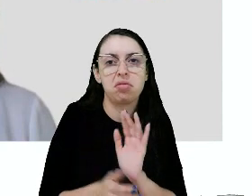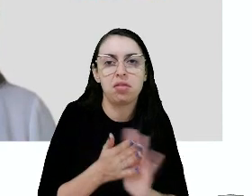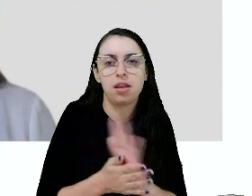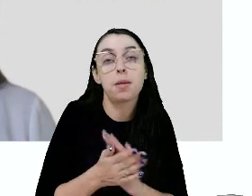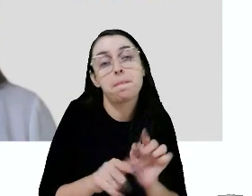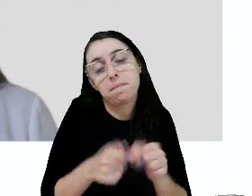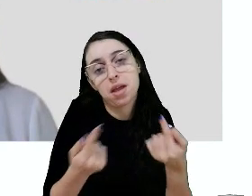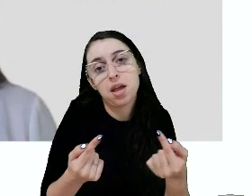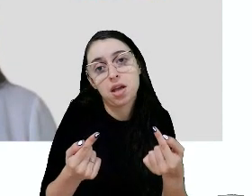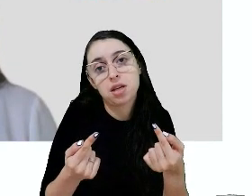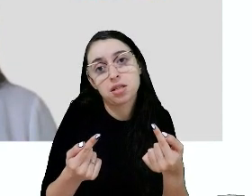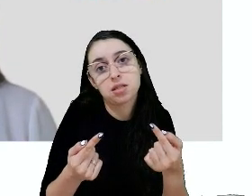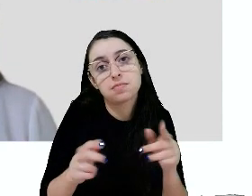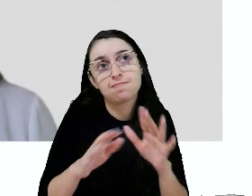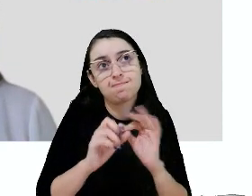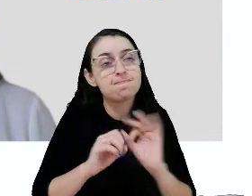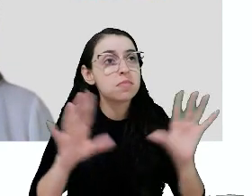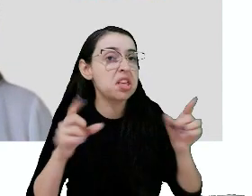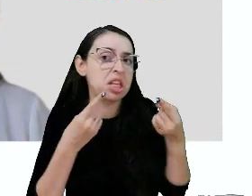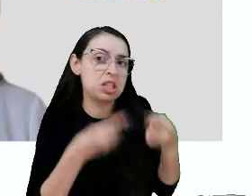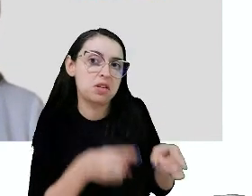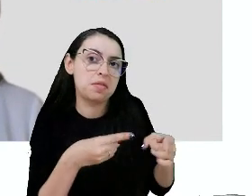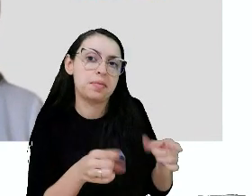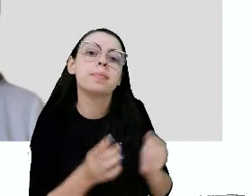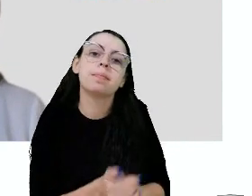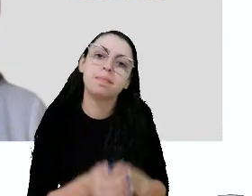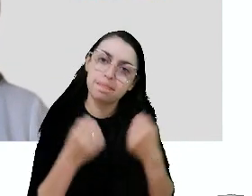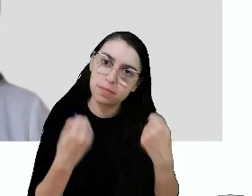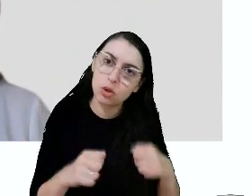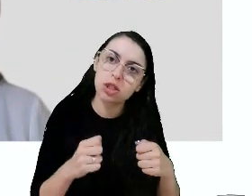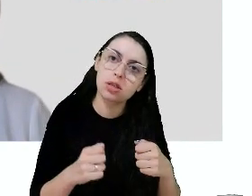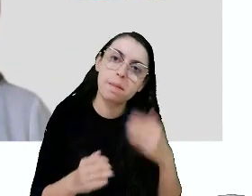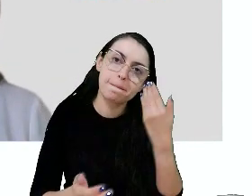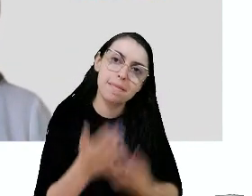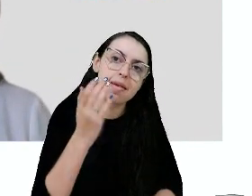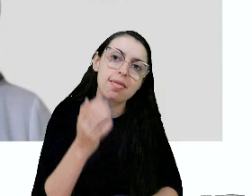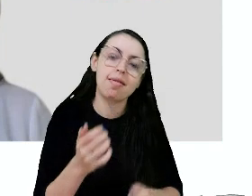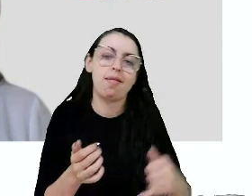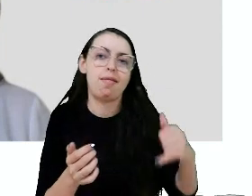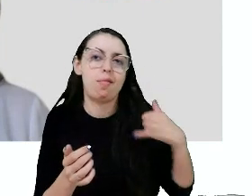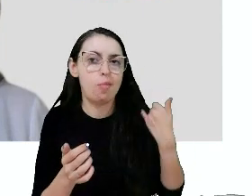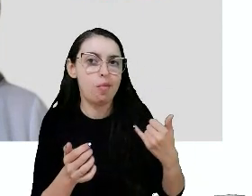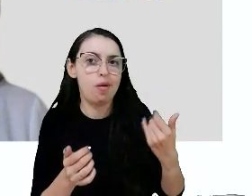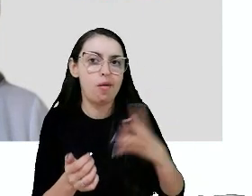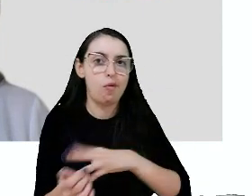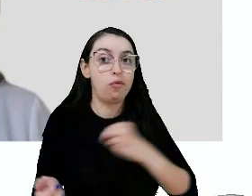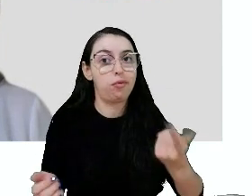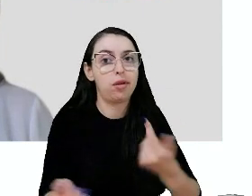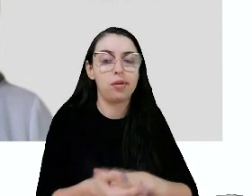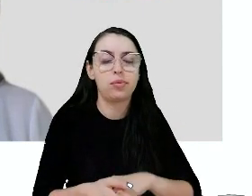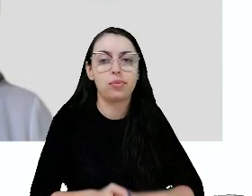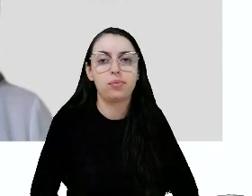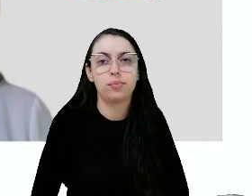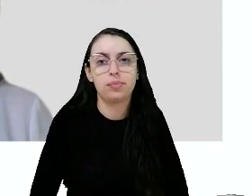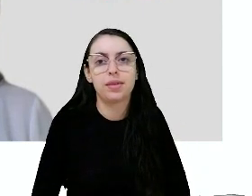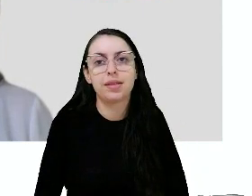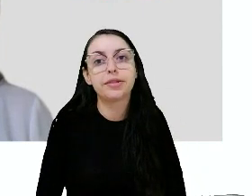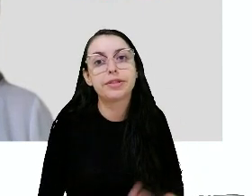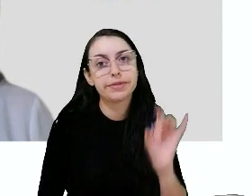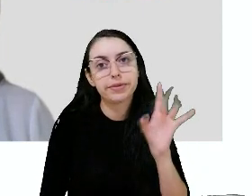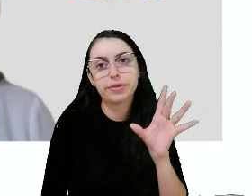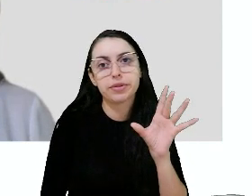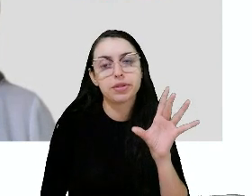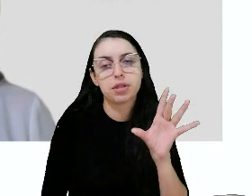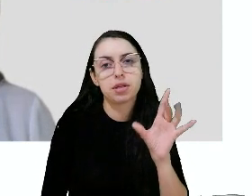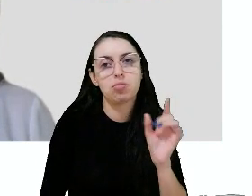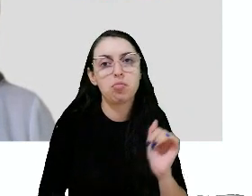mas deixaram no ar a seguinte ameaça, que ela poderia, inclusive, vir a perder a guarda dos seus próprios filhos